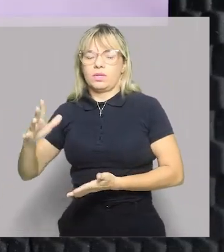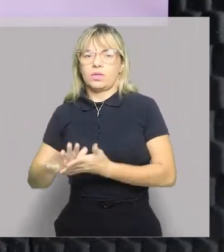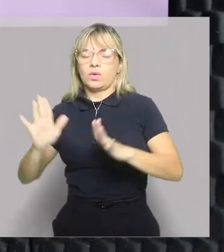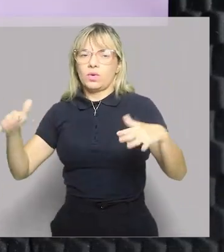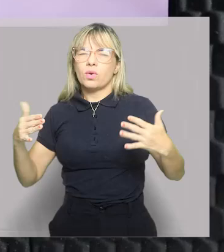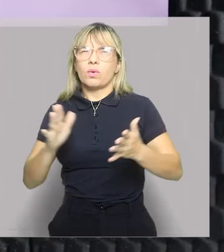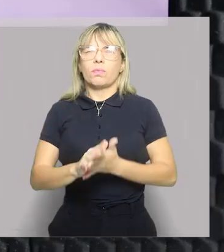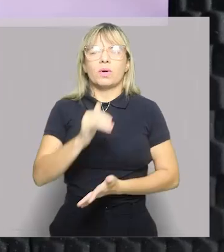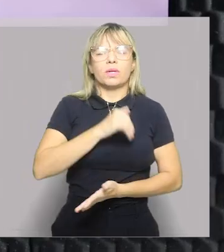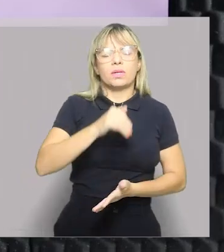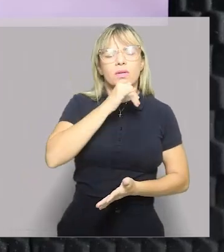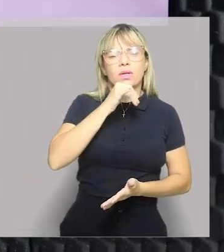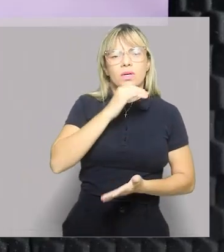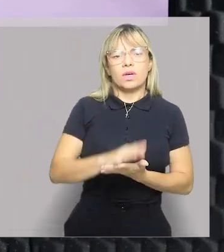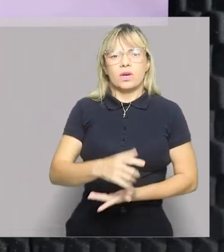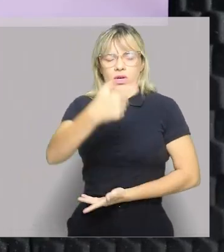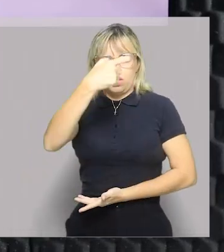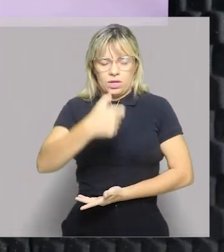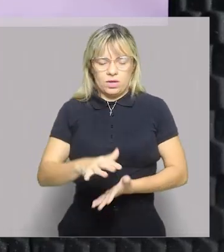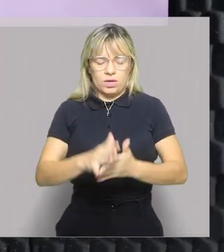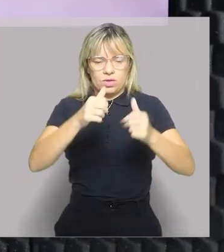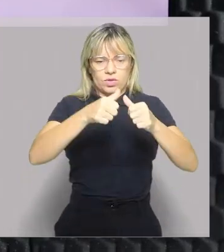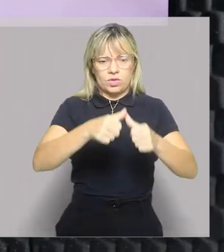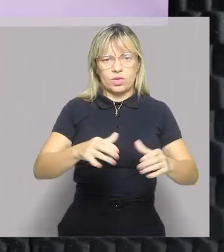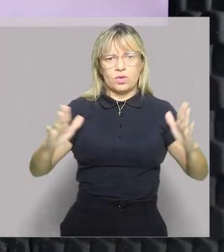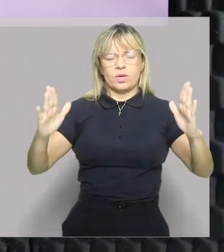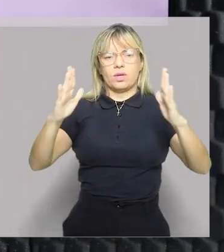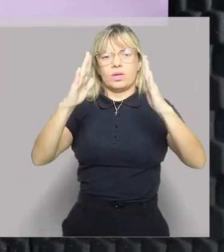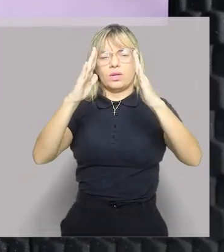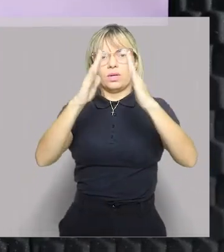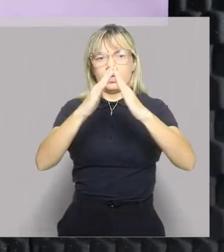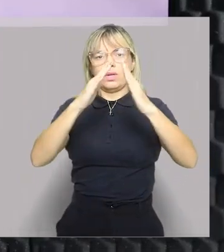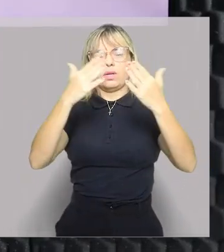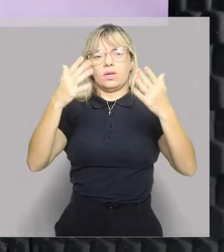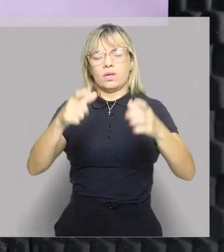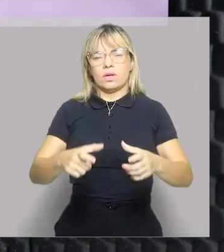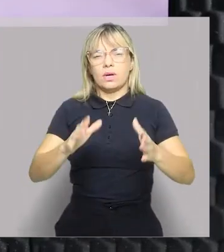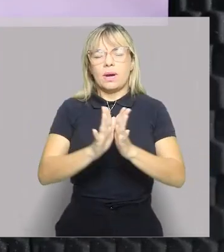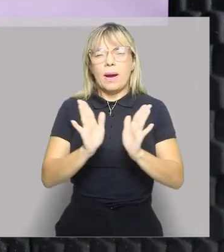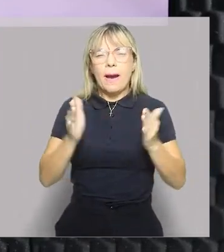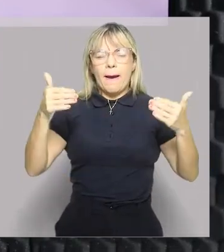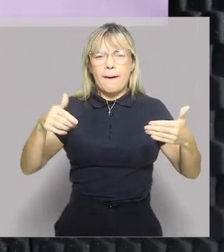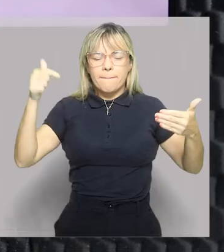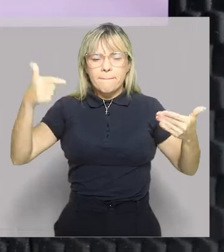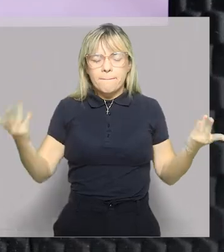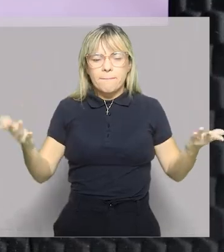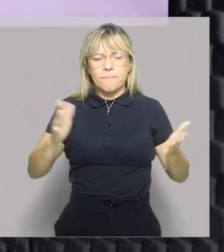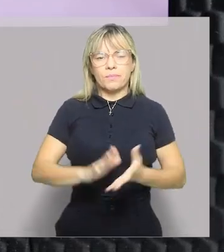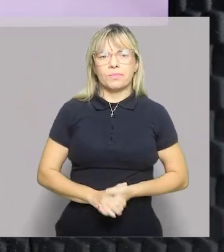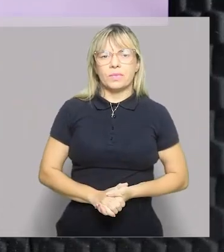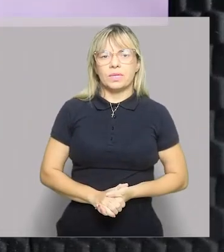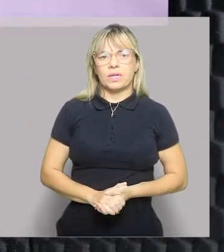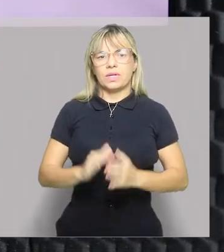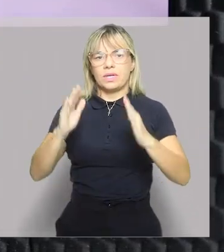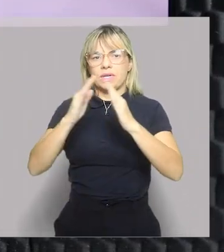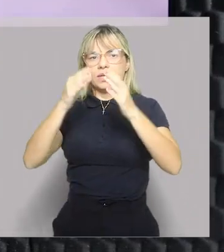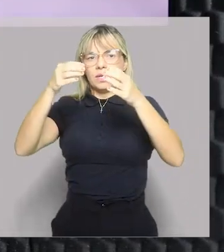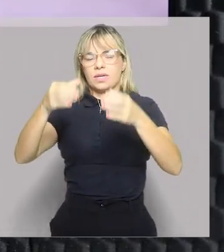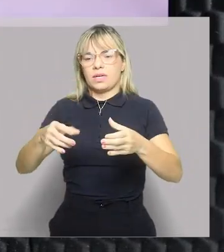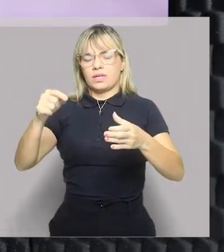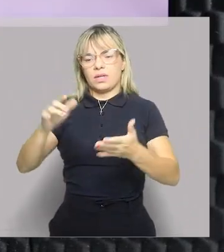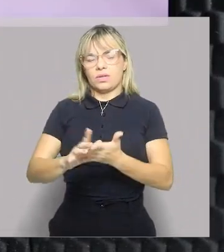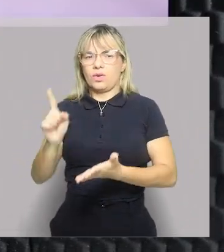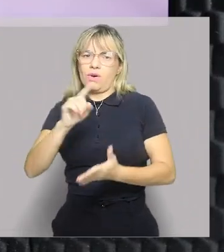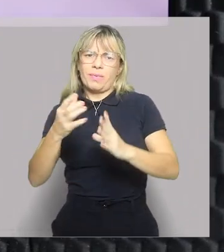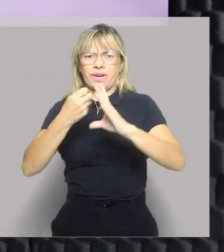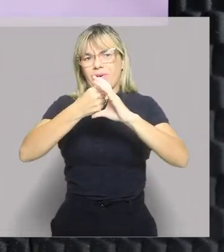casa, certo? Eu estou em casa. Atentem, em casa não é uma qualidade, né?